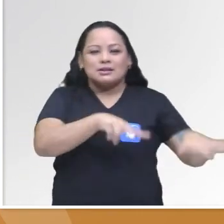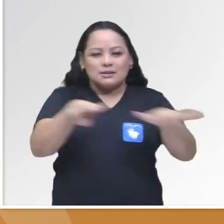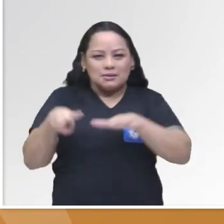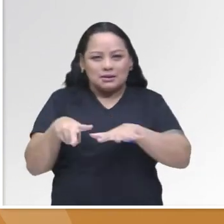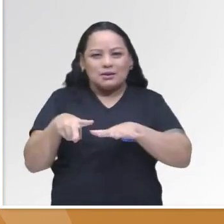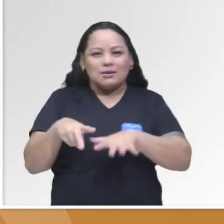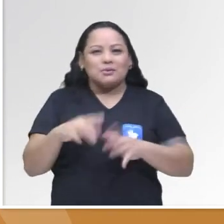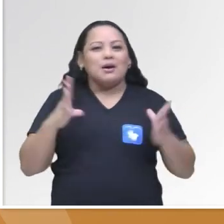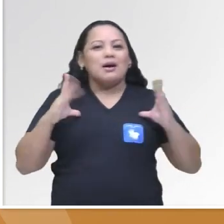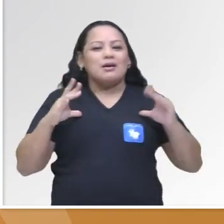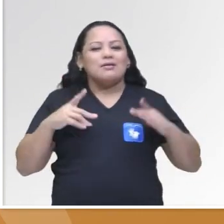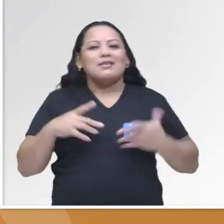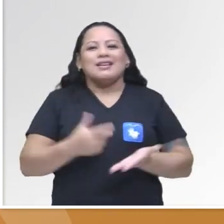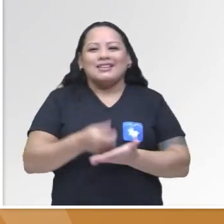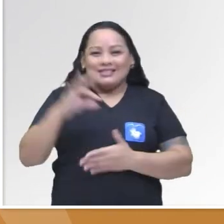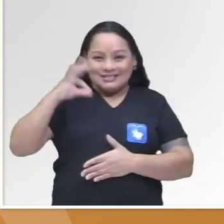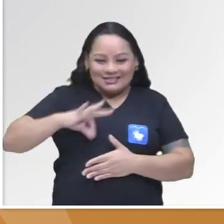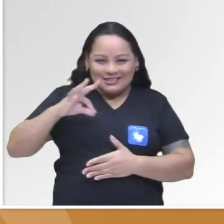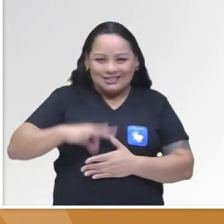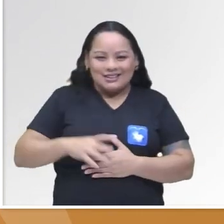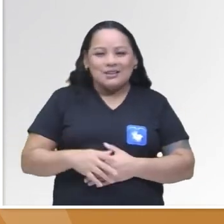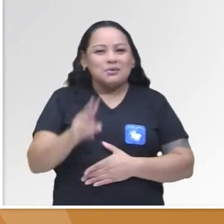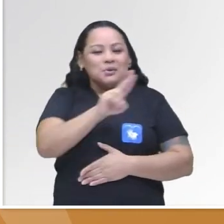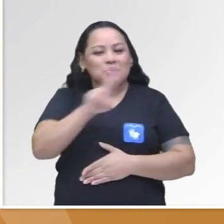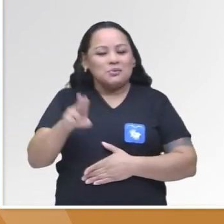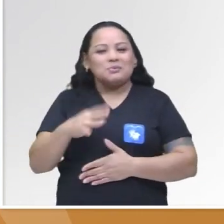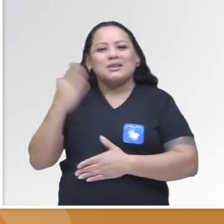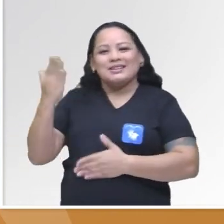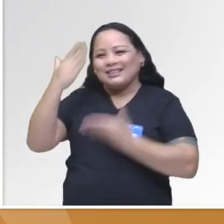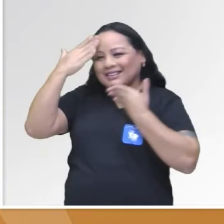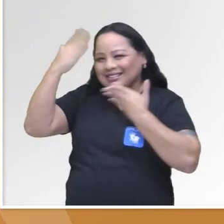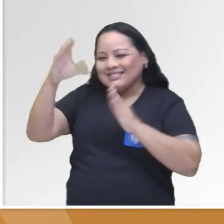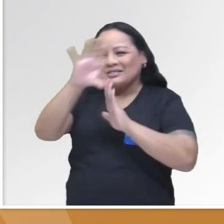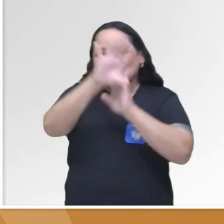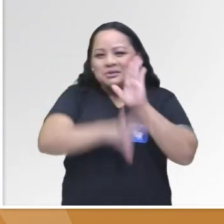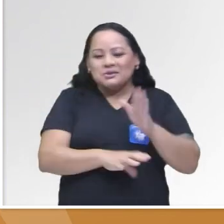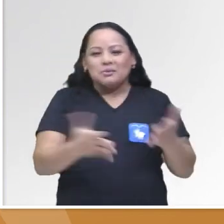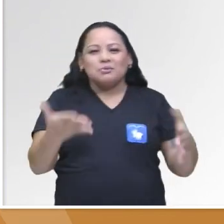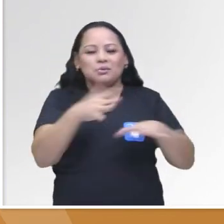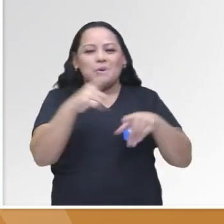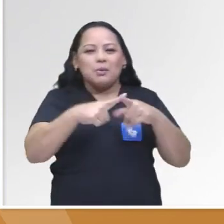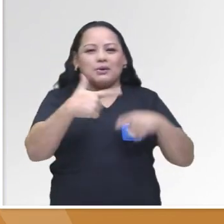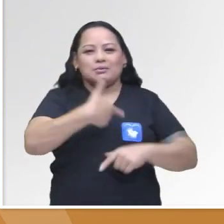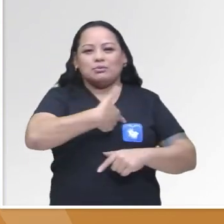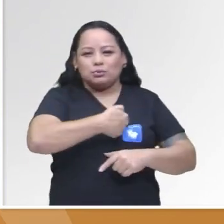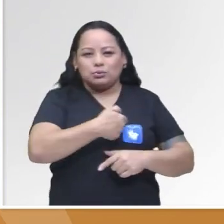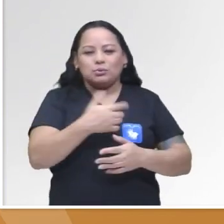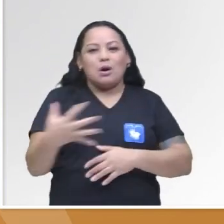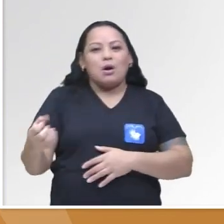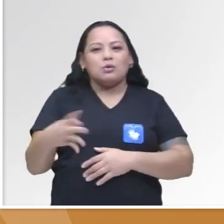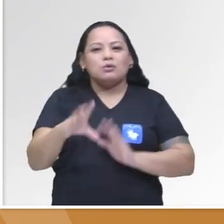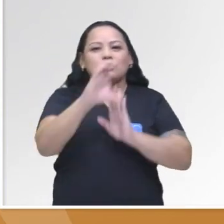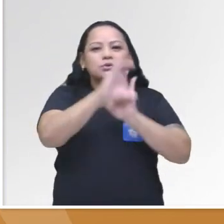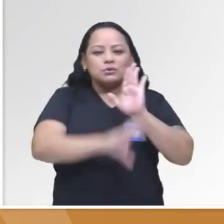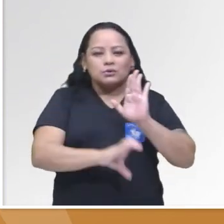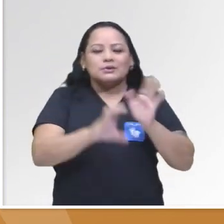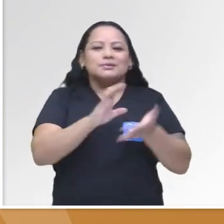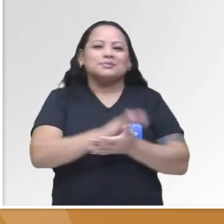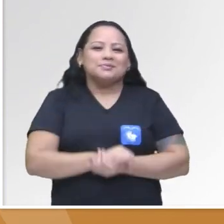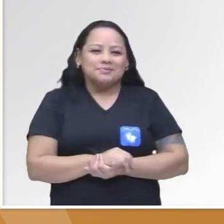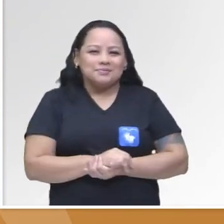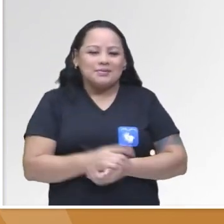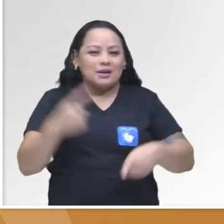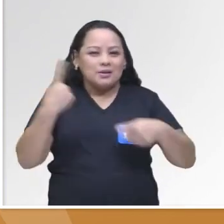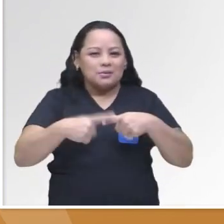deve, a esse chamado governo constitucional que vai ser implementado ali por Getúlio Vargas nessa nova Constituição. Então, por conta